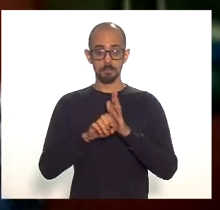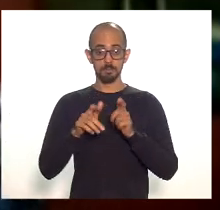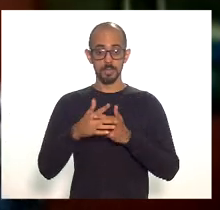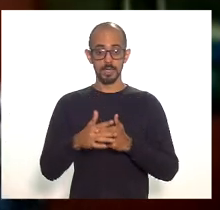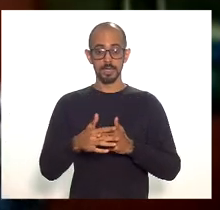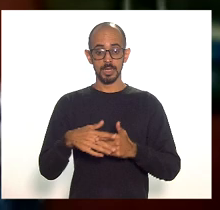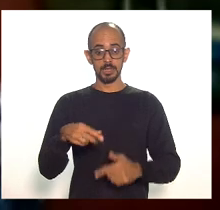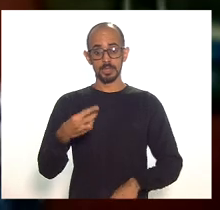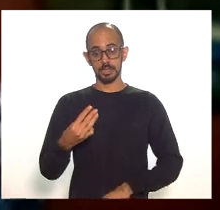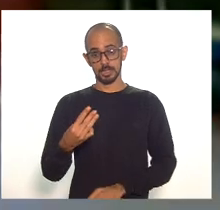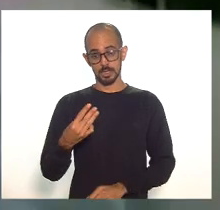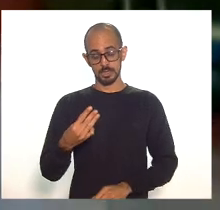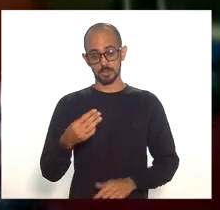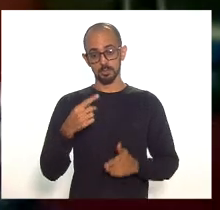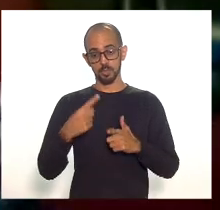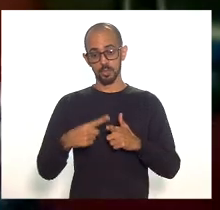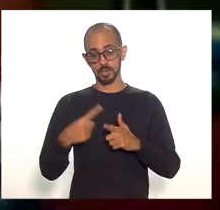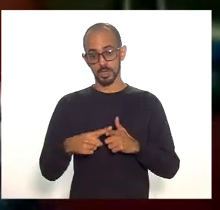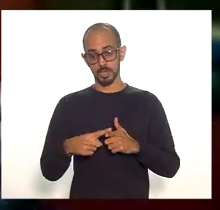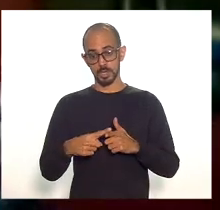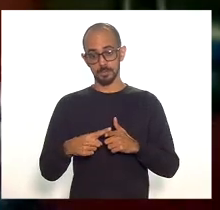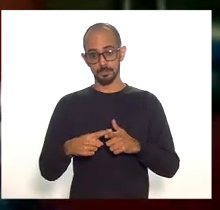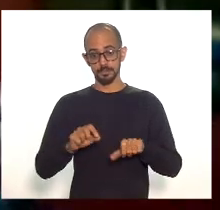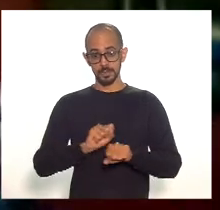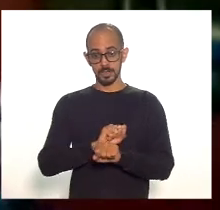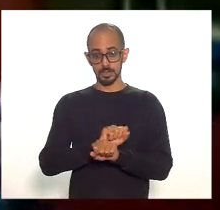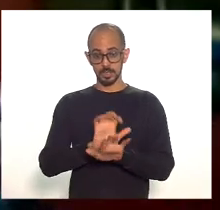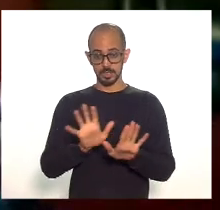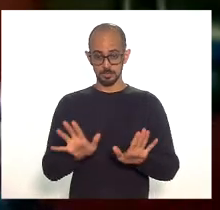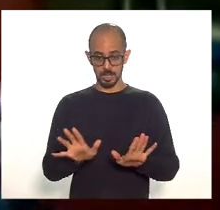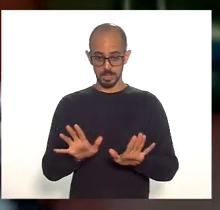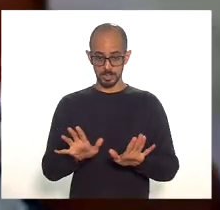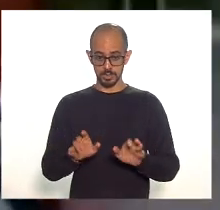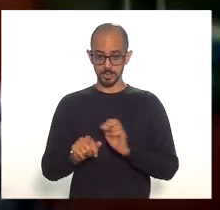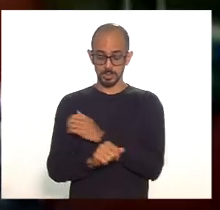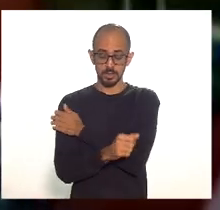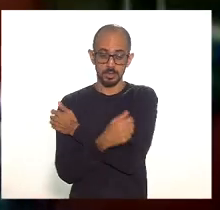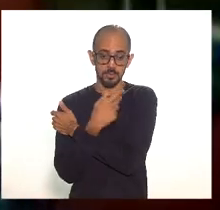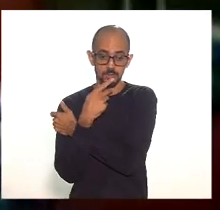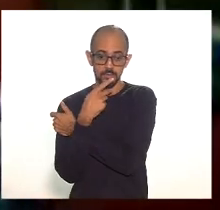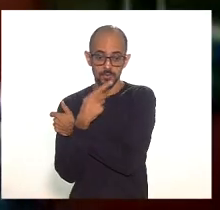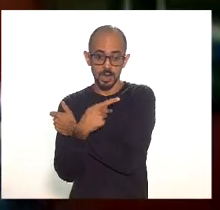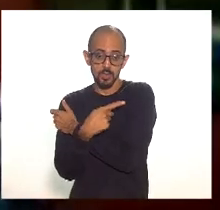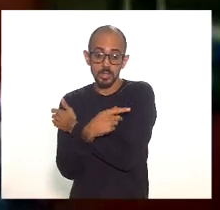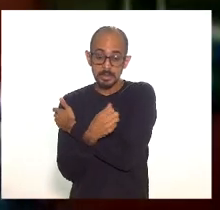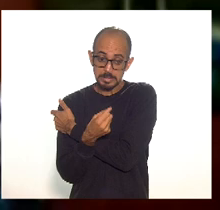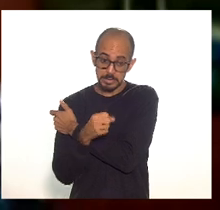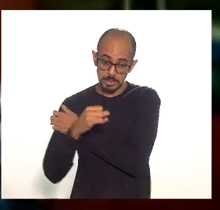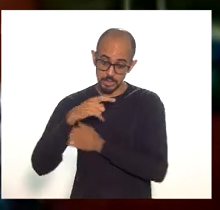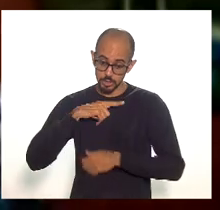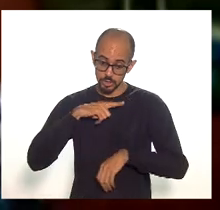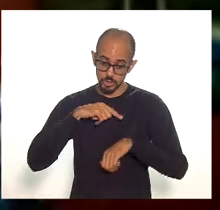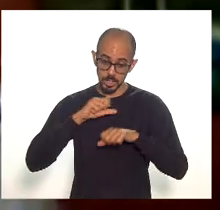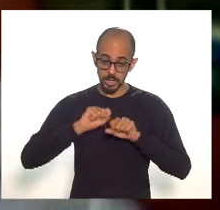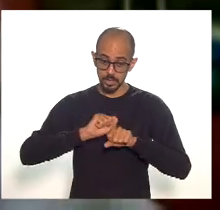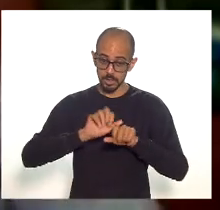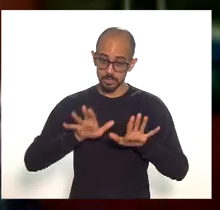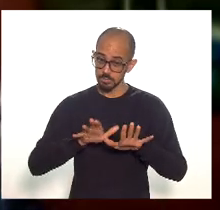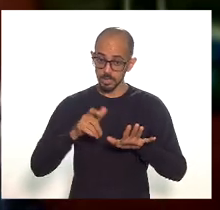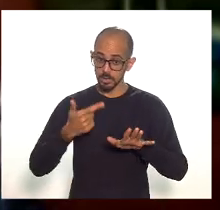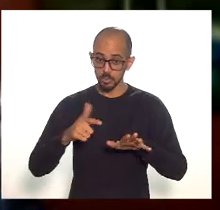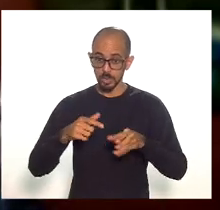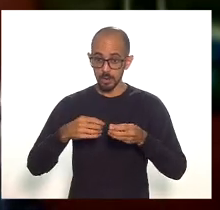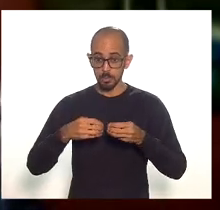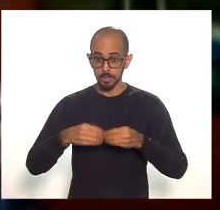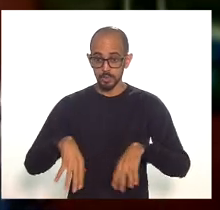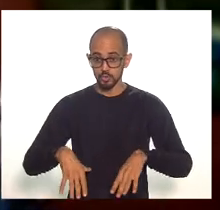3. Por quê? Porque transparência, aquele negócio que sempre fala, o que abunda não prejudica, entendeu? Então,